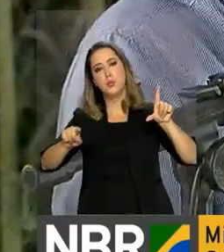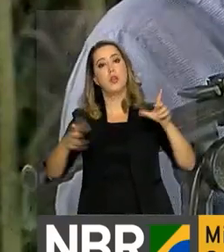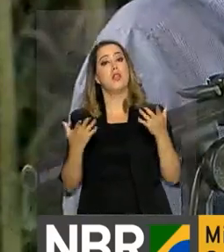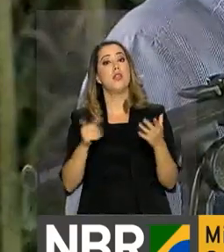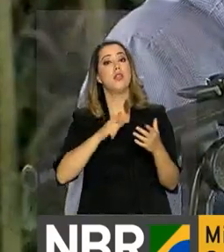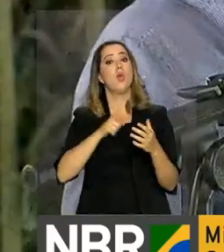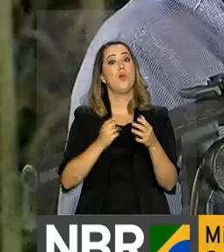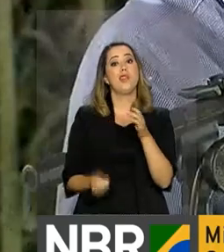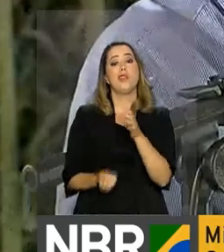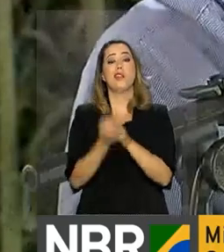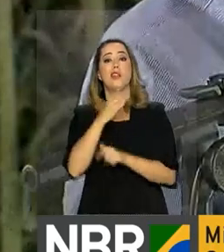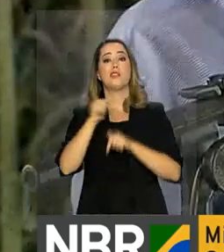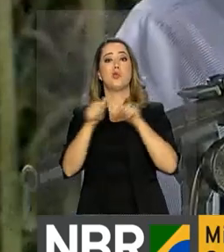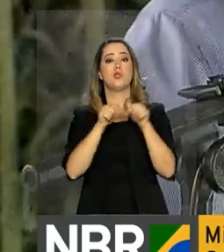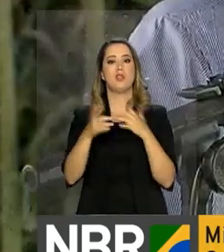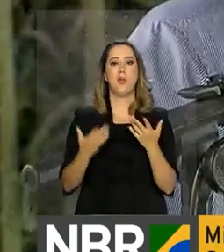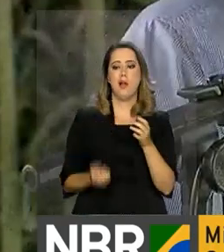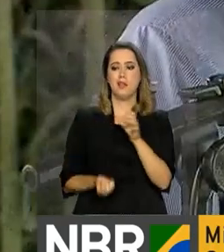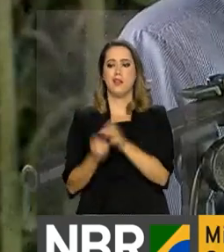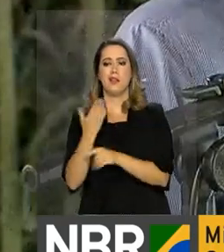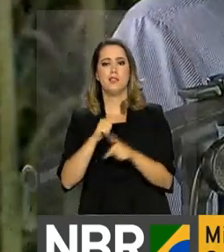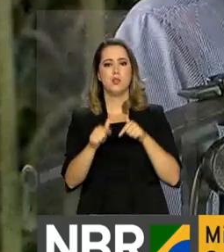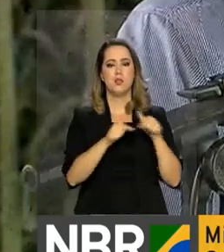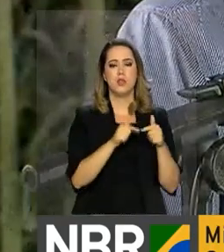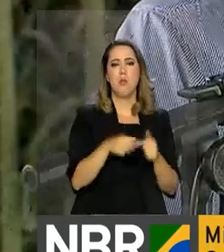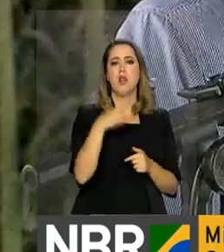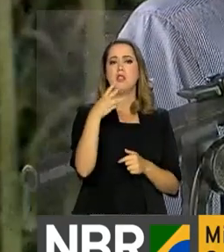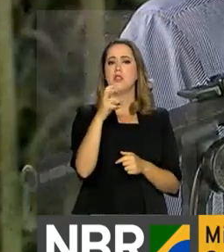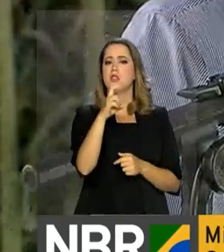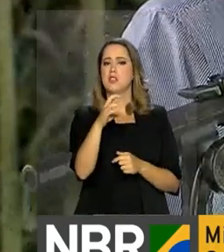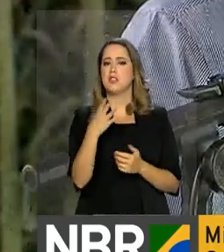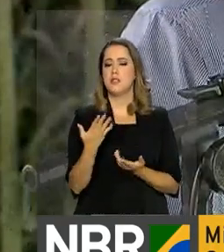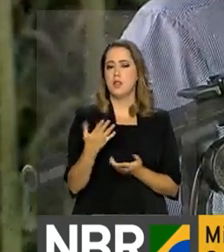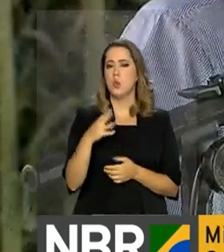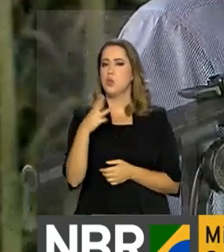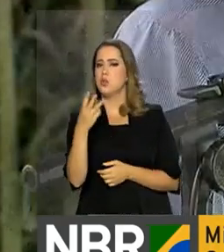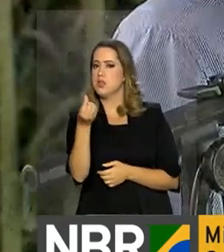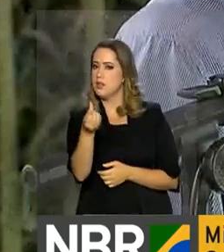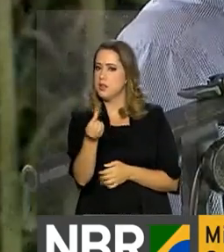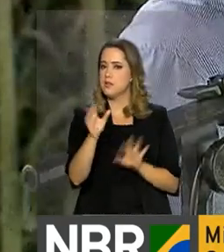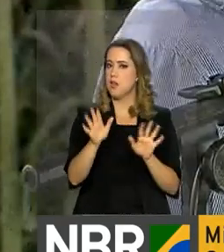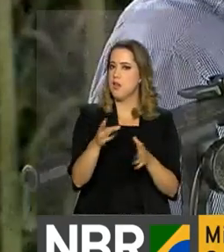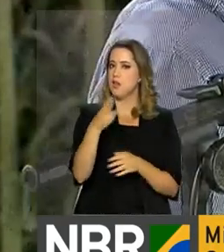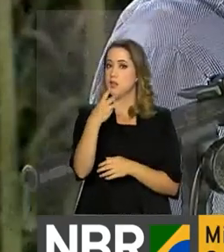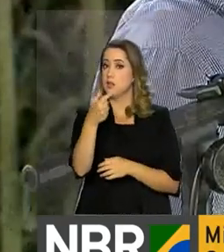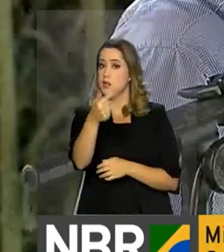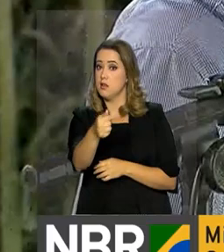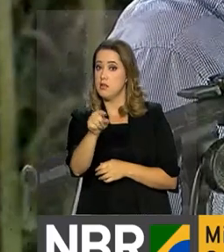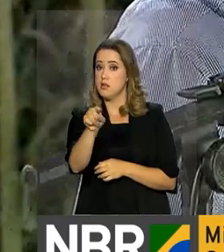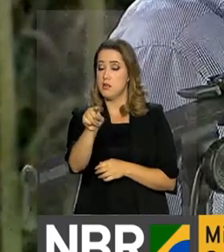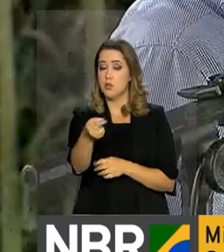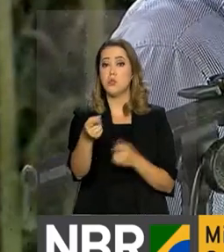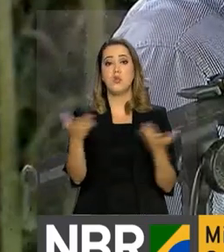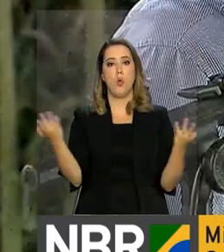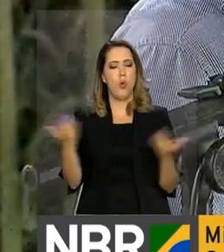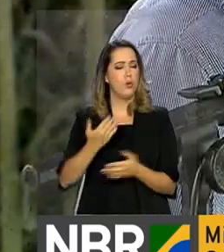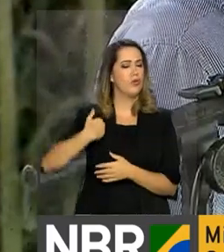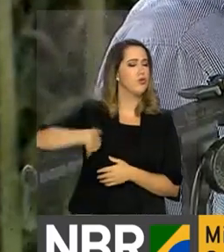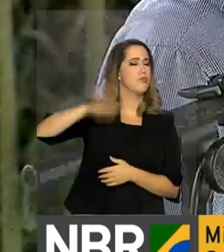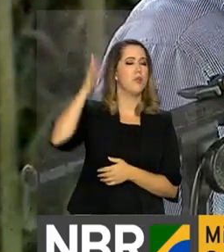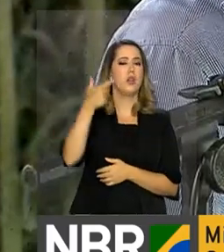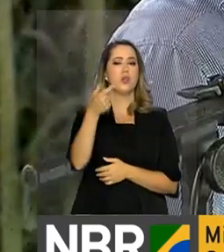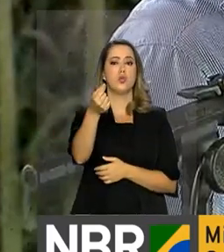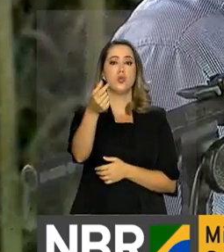país. 35, 36, 37 mil empregos em cada oportunidade, somando basicamente hoje 200 mil